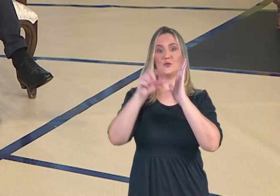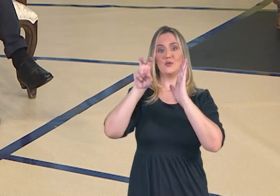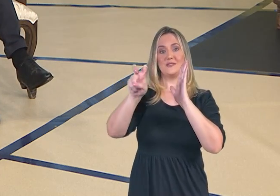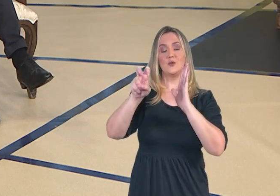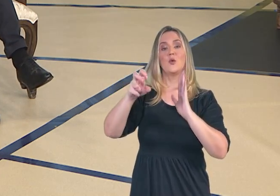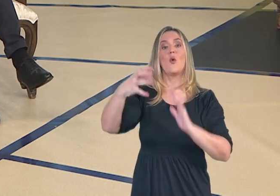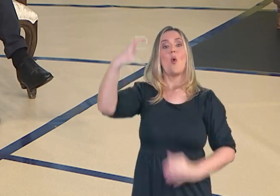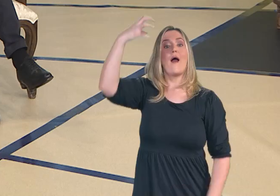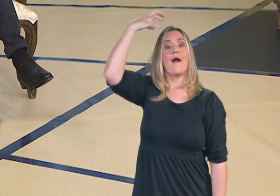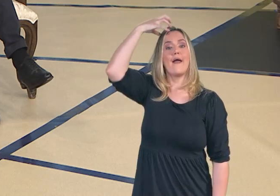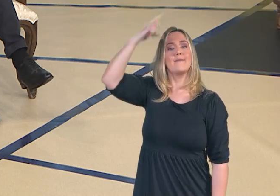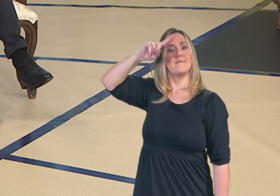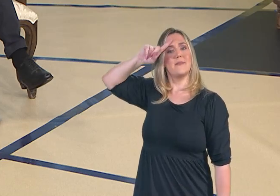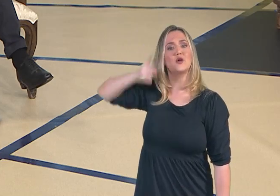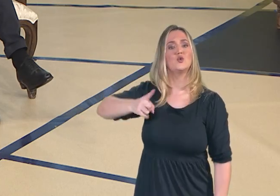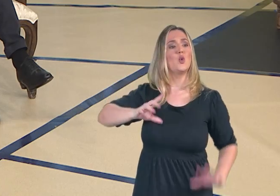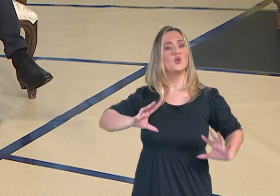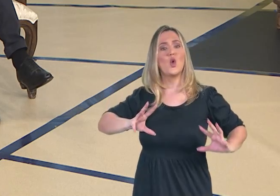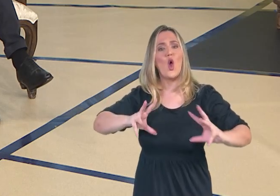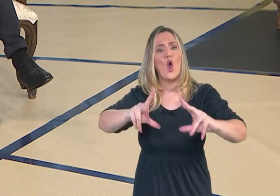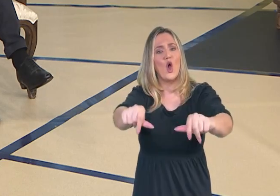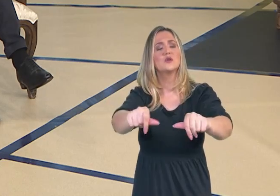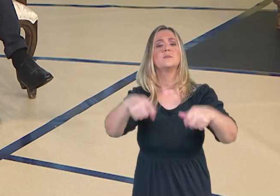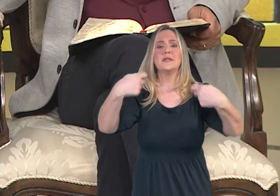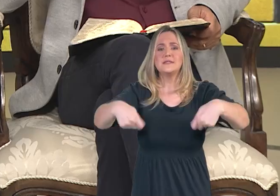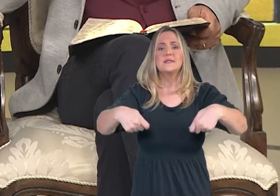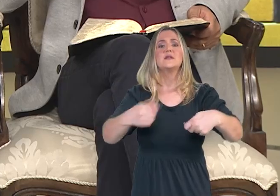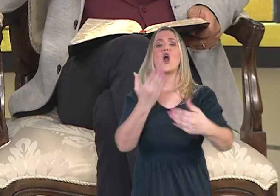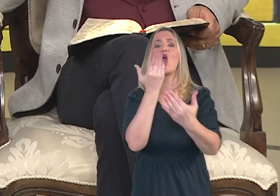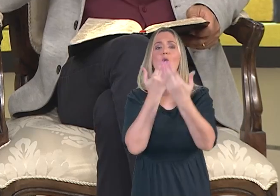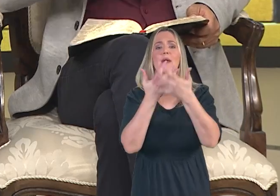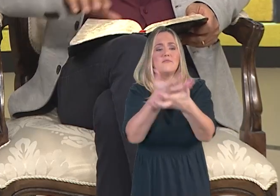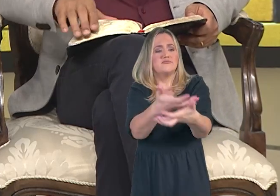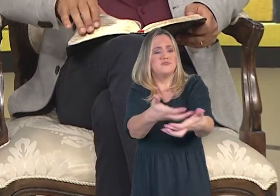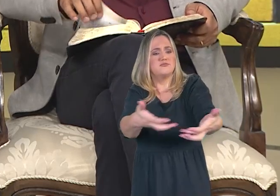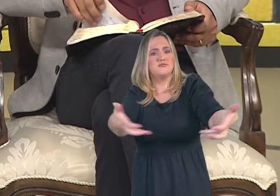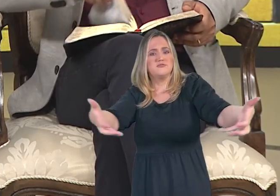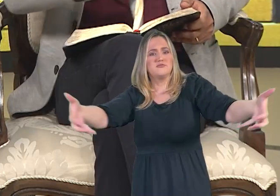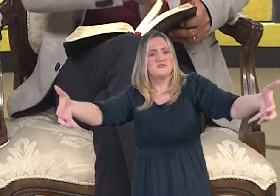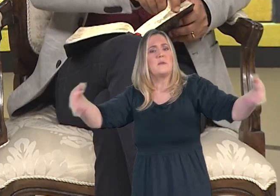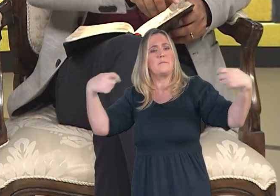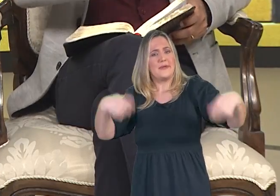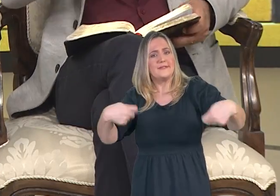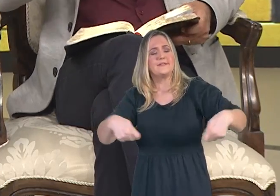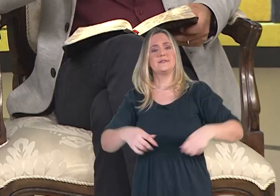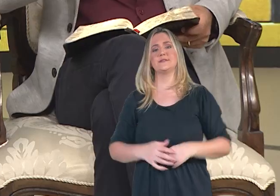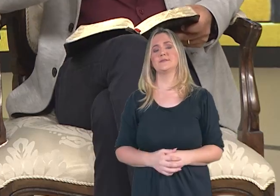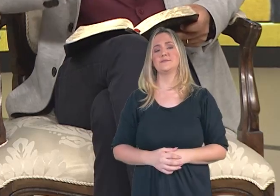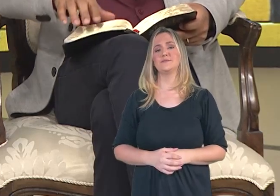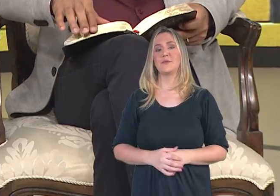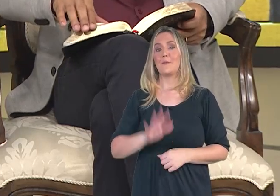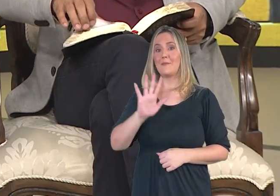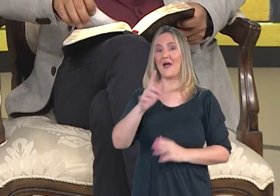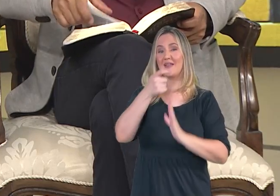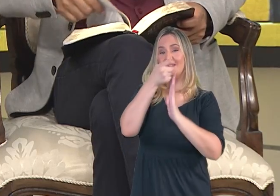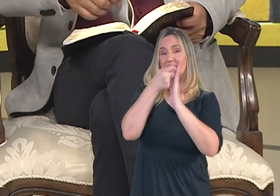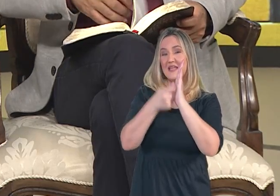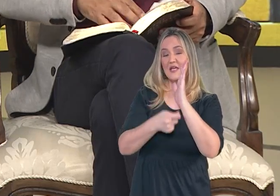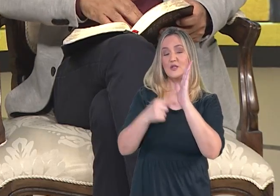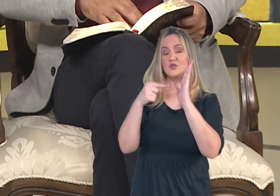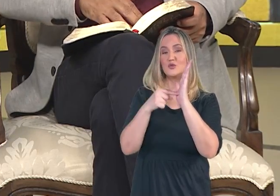comer. E há algo intrigante aqui. É que, no texto original hebraico, o verbo usado para a